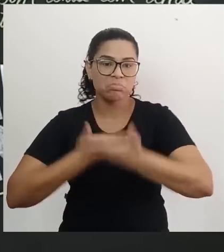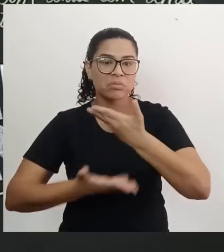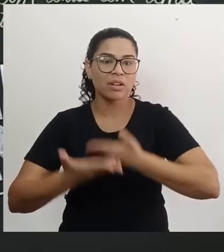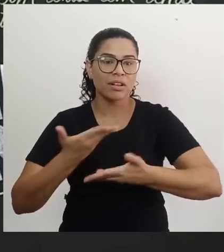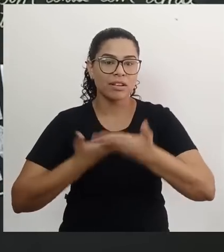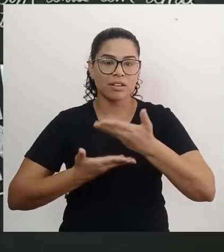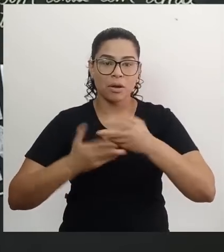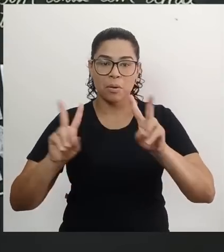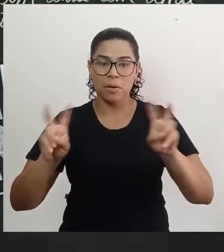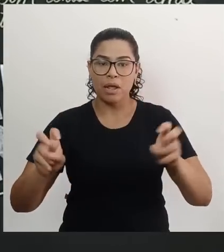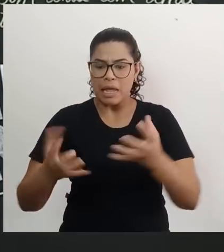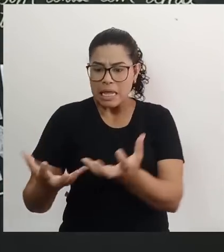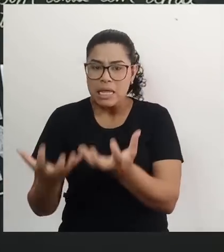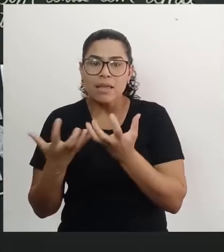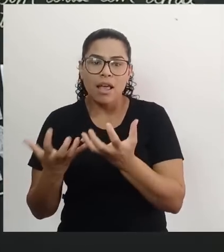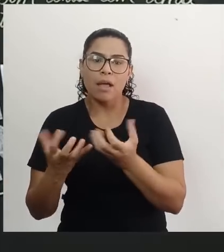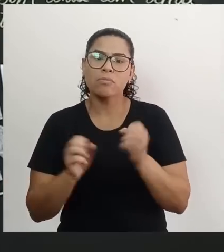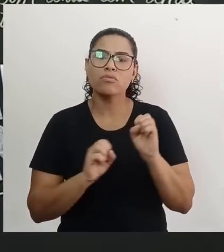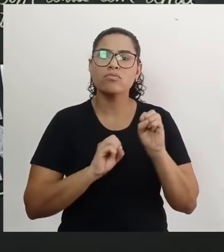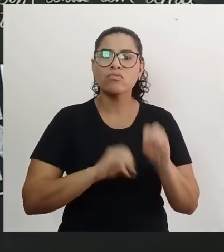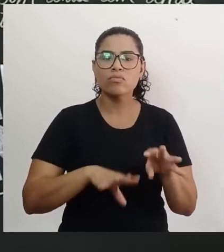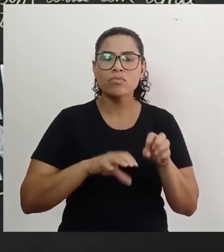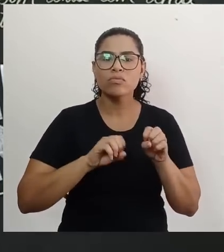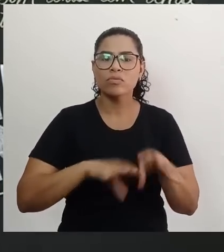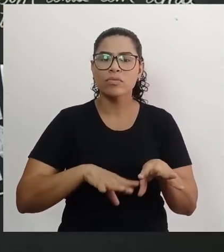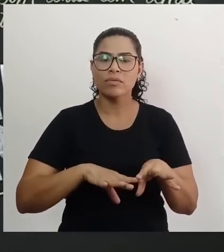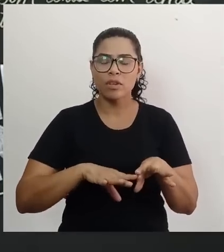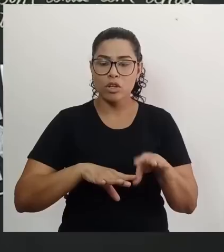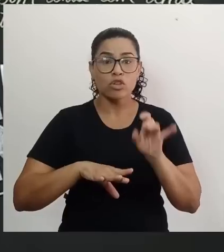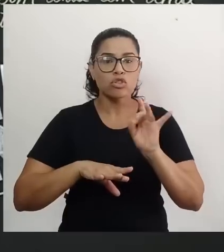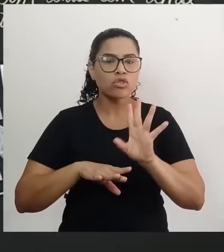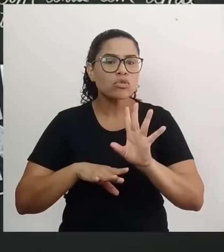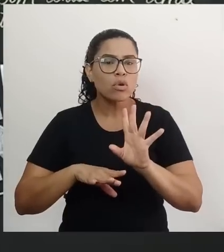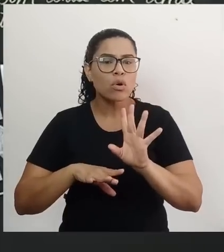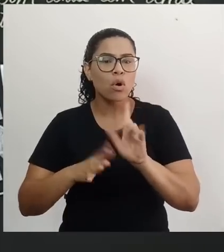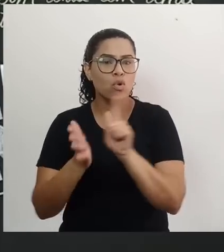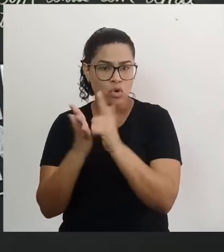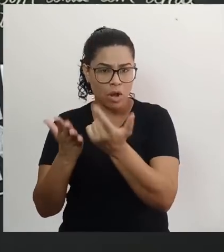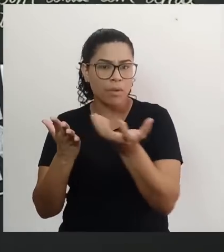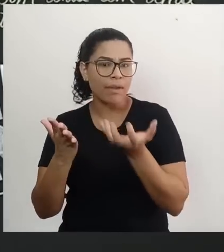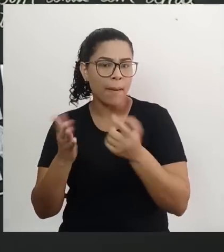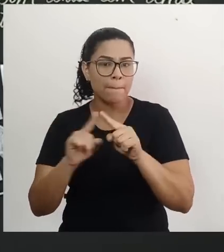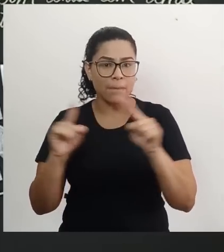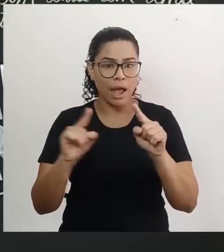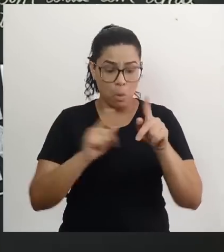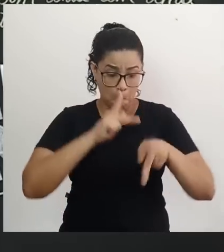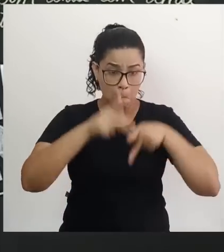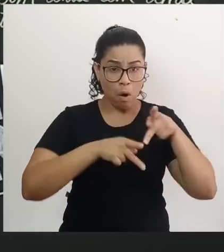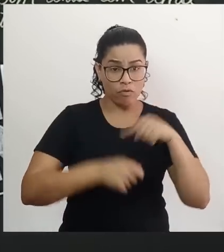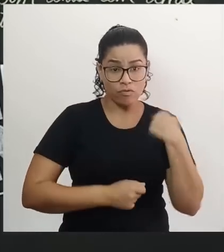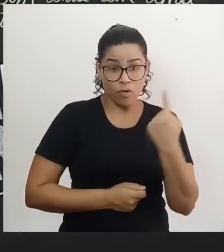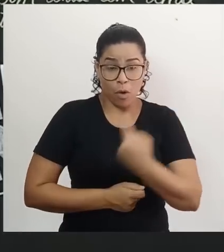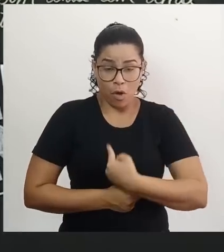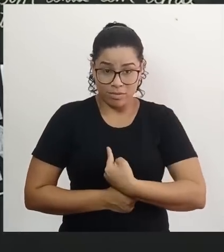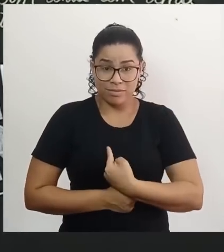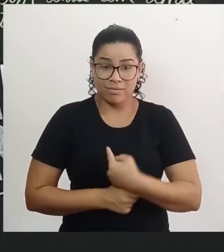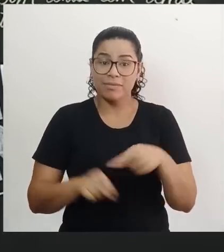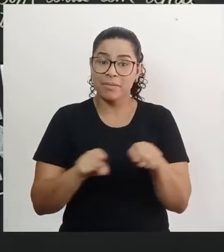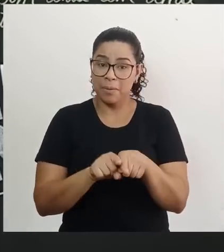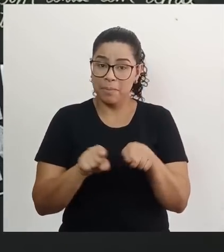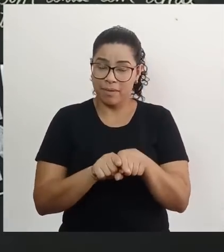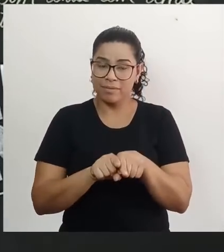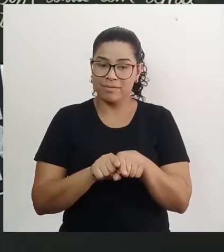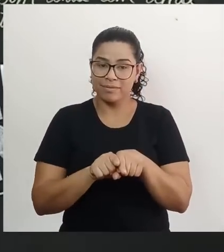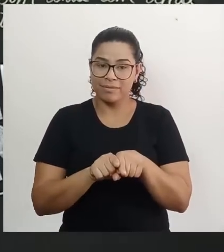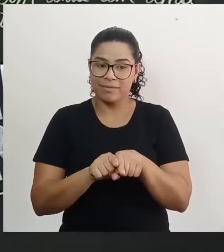né? Queremos educação, não é só o jornal que quer, somos nós que queremos educação. Então ele já inclui você.